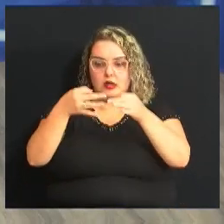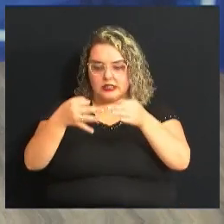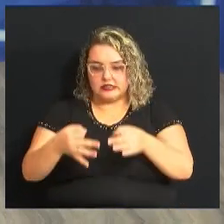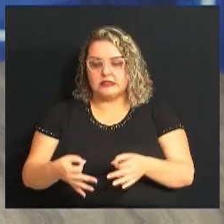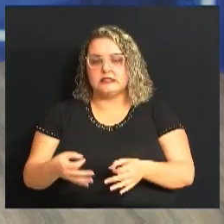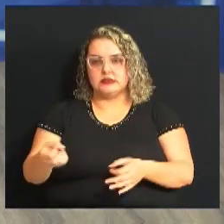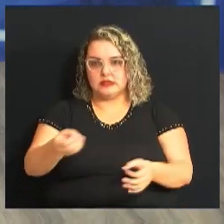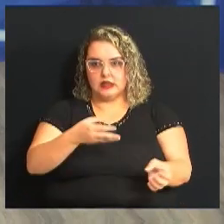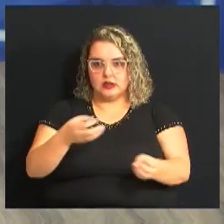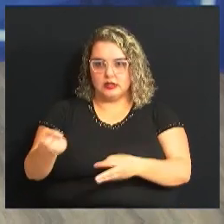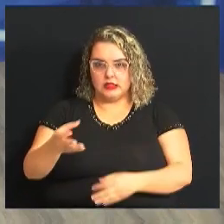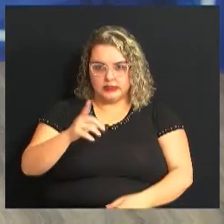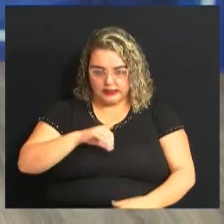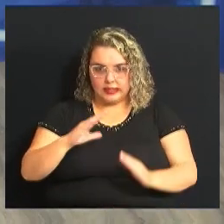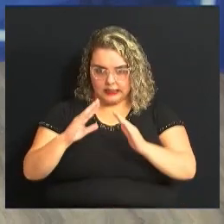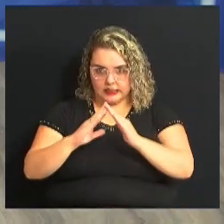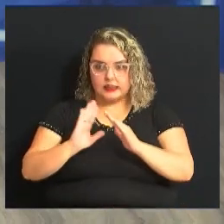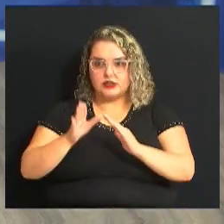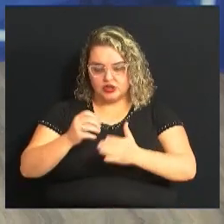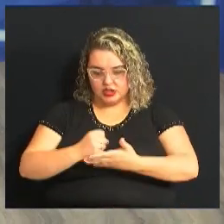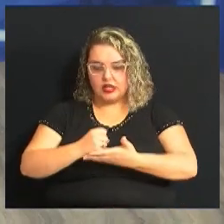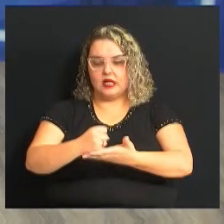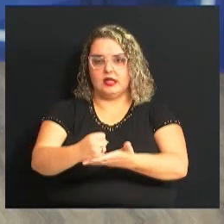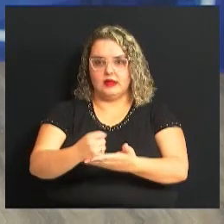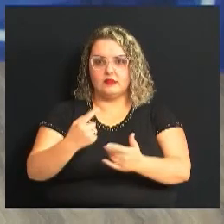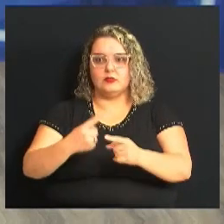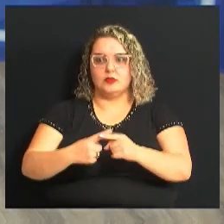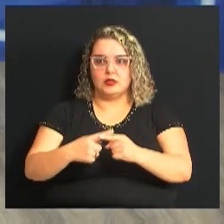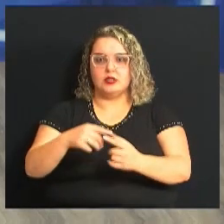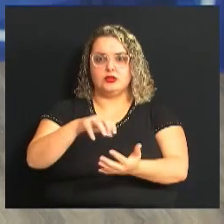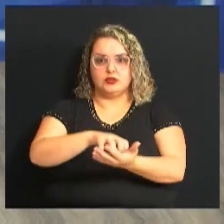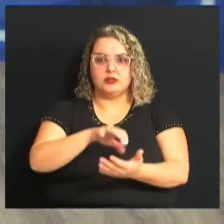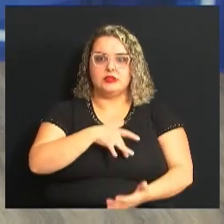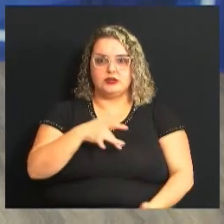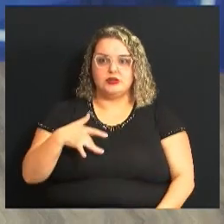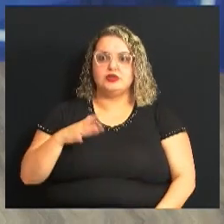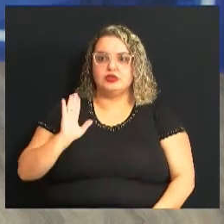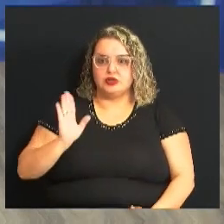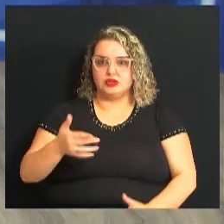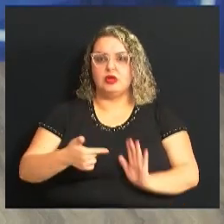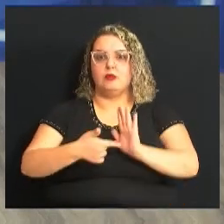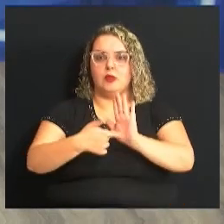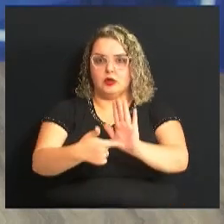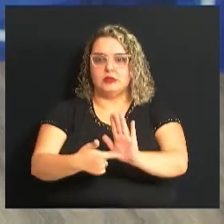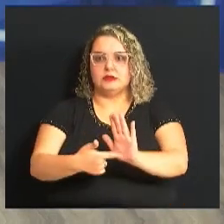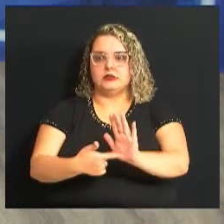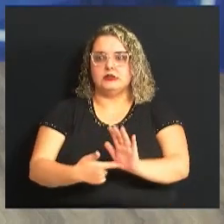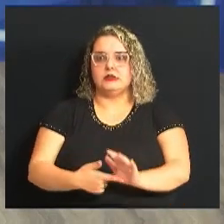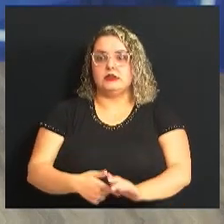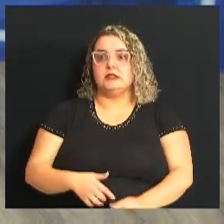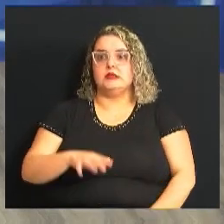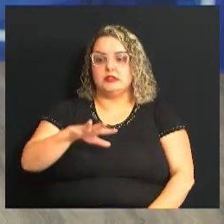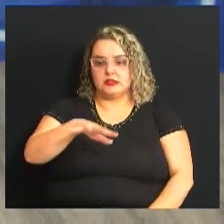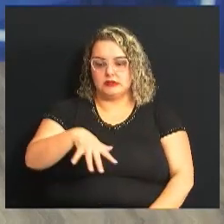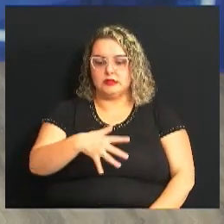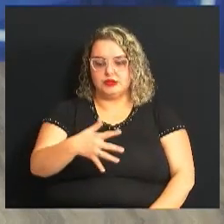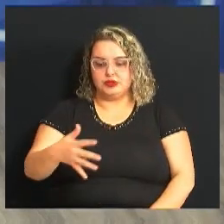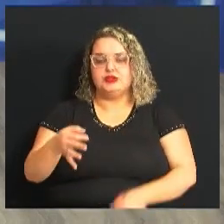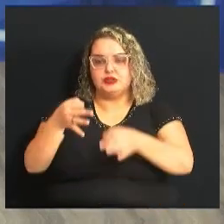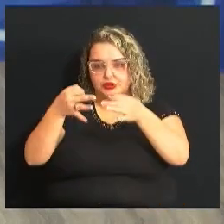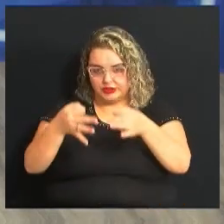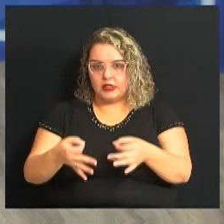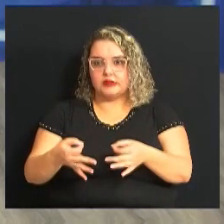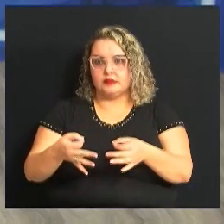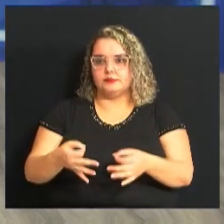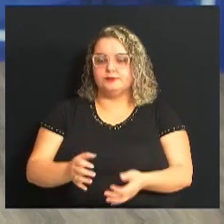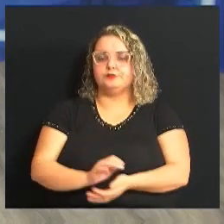atualizada. Tem ela em casa? Já leva, porque daí no centro de saúde ele já mostra se você está com a caderneta atualizada. Mirna